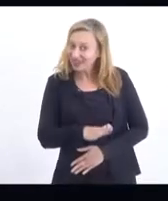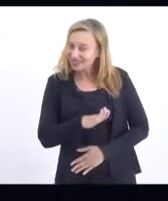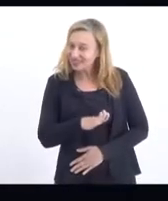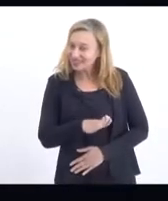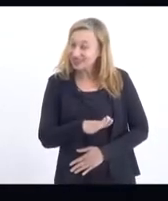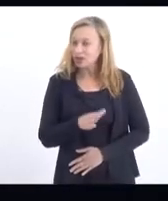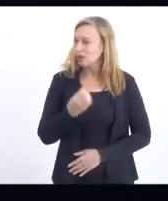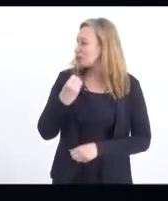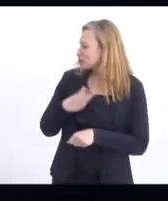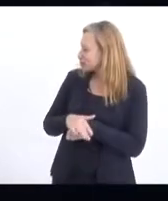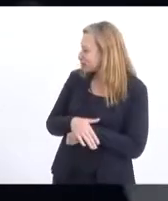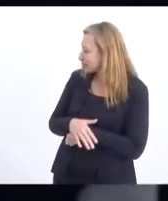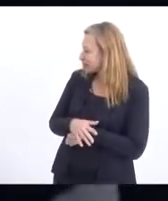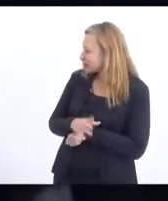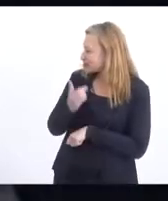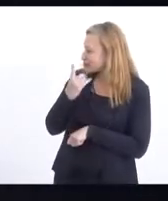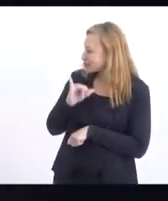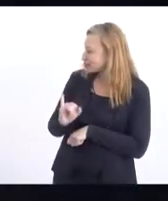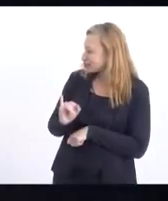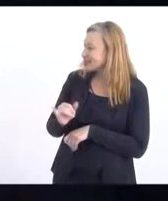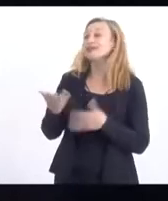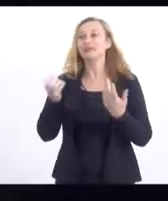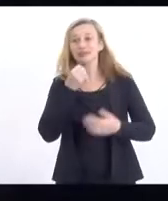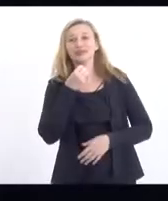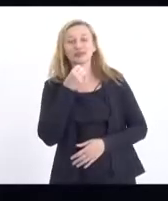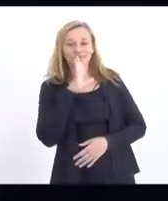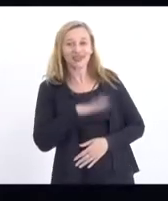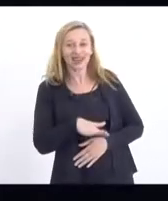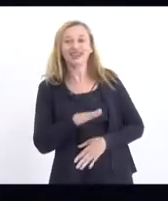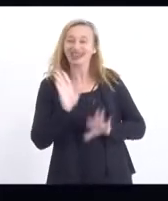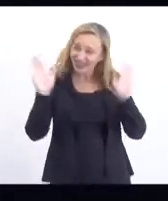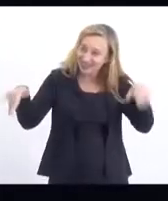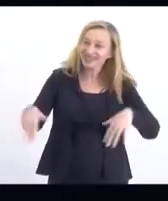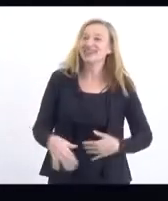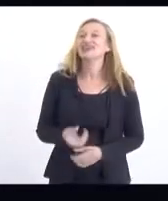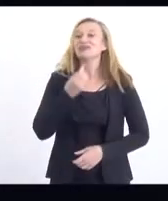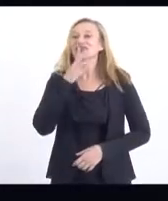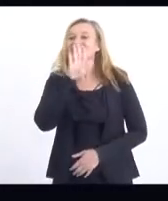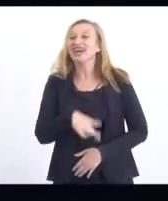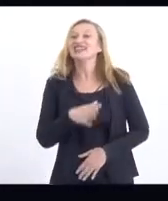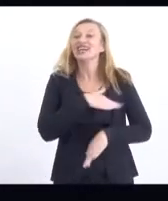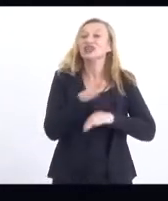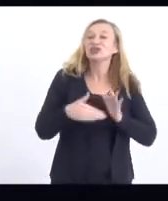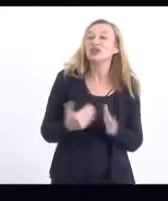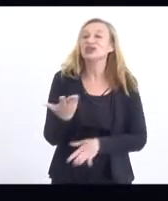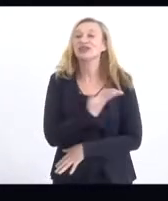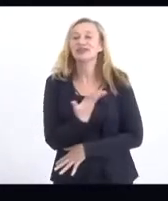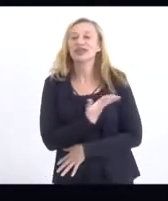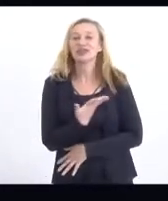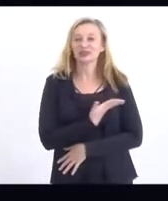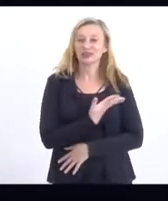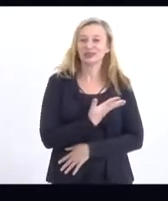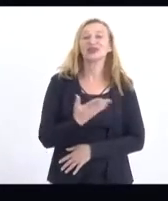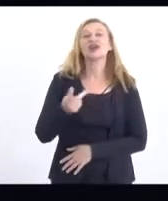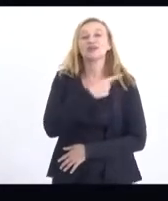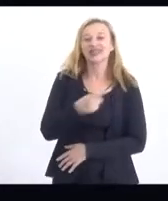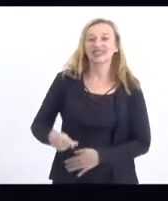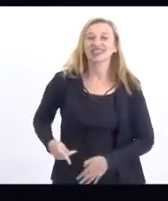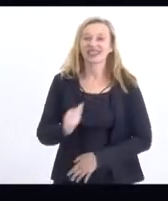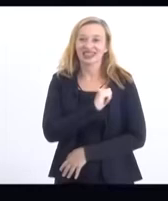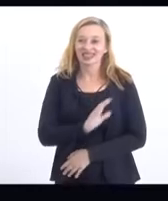Boa tarde ou bom dia ainda? Boa tarde, né? Então, boa tarde a todos. Boa tarde, nosso querido presidente, André